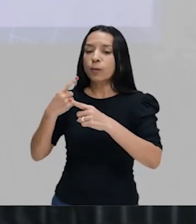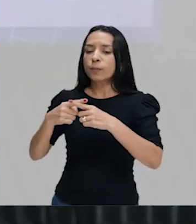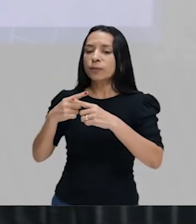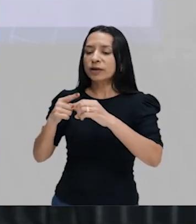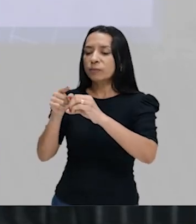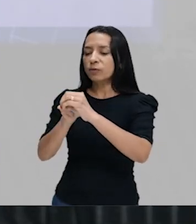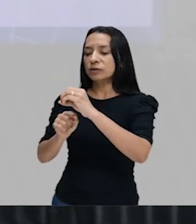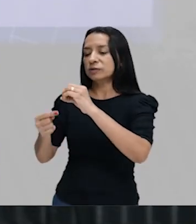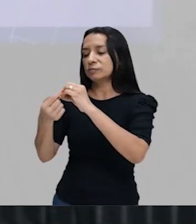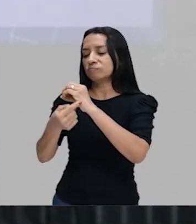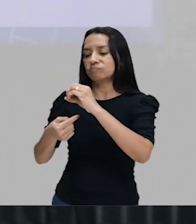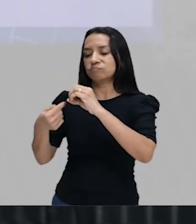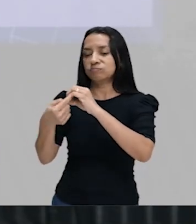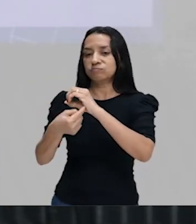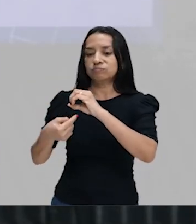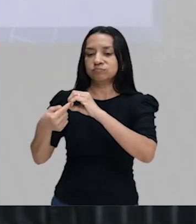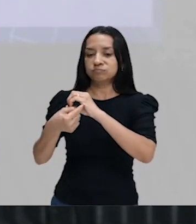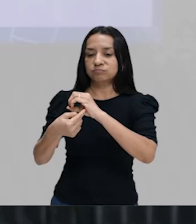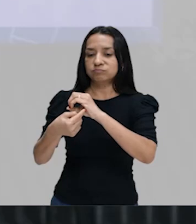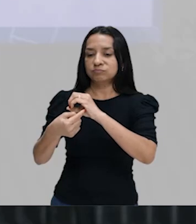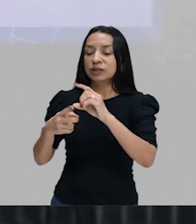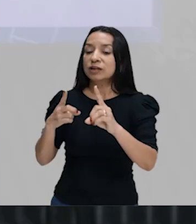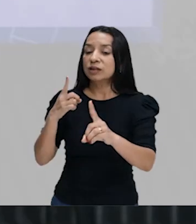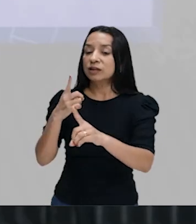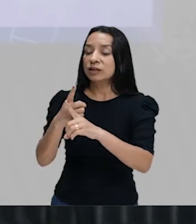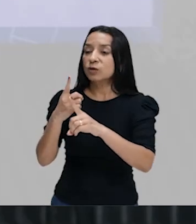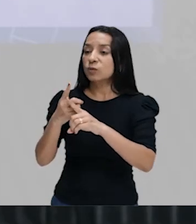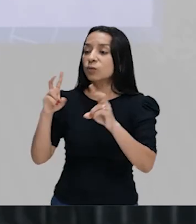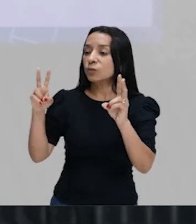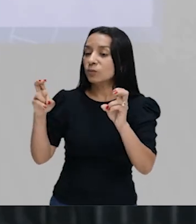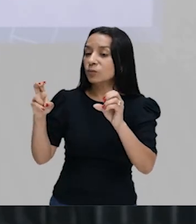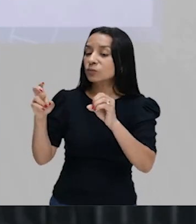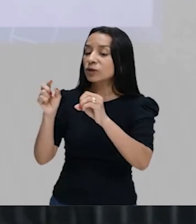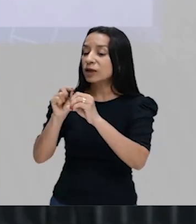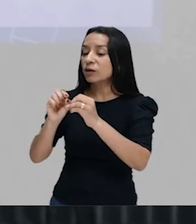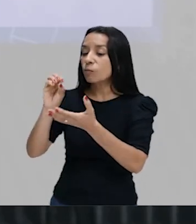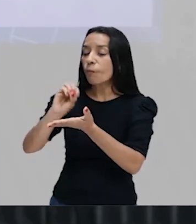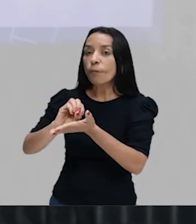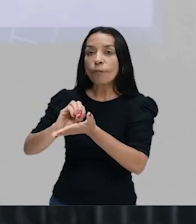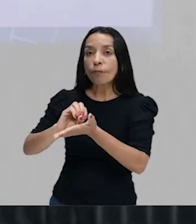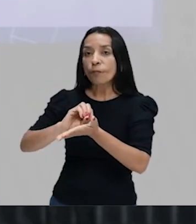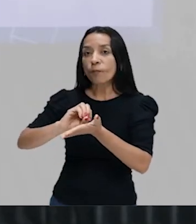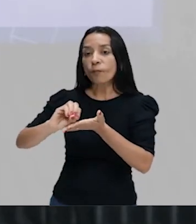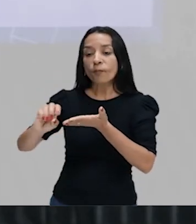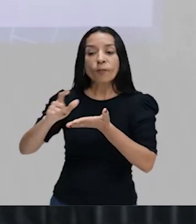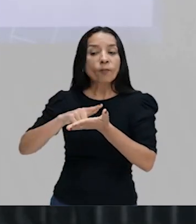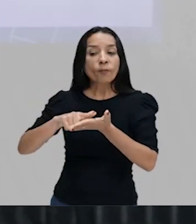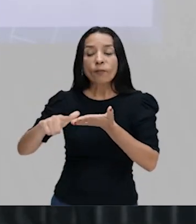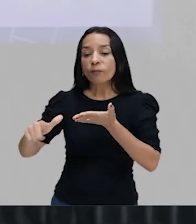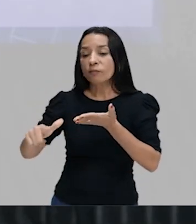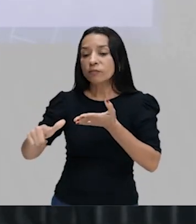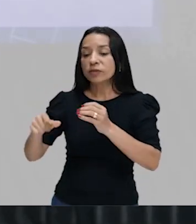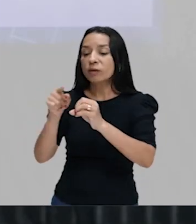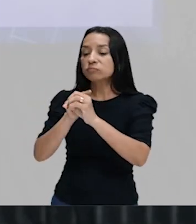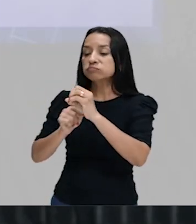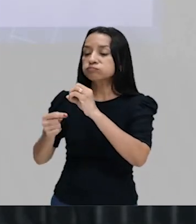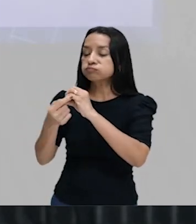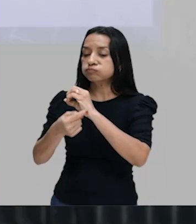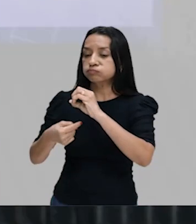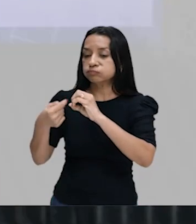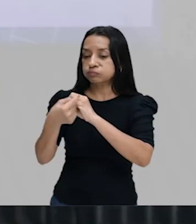quê? Essas bolinhas, elas encontram, entre aspas, vazias ou não pintadas, porque